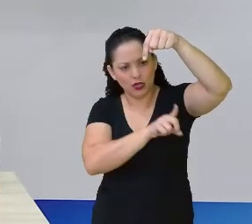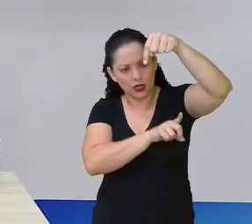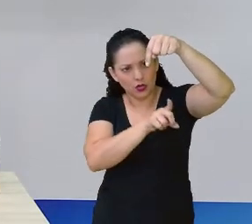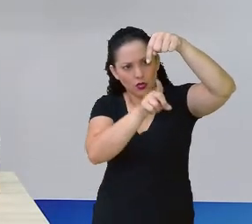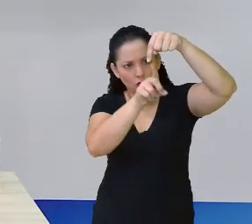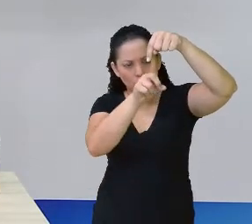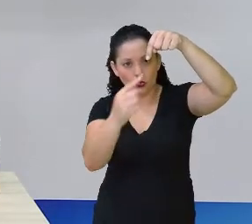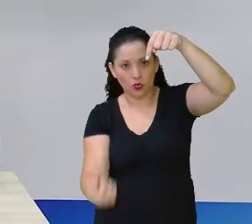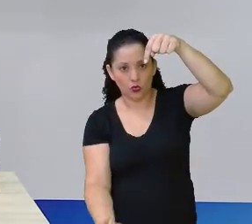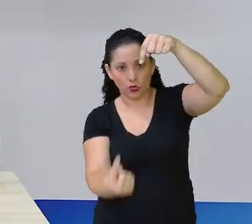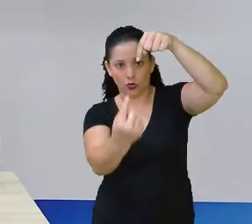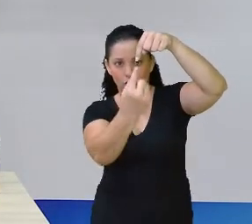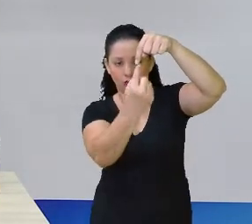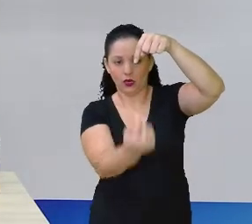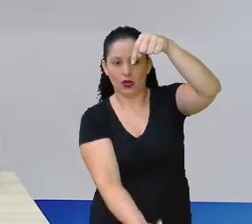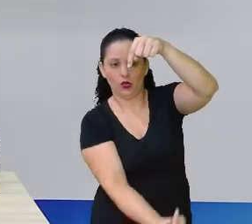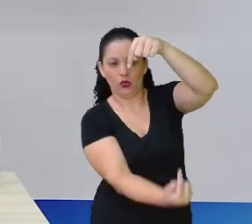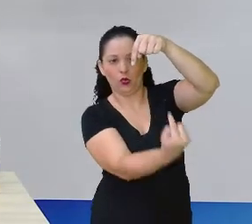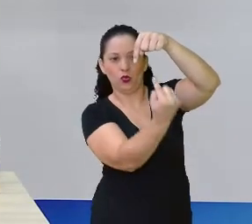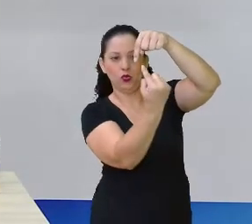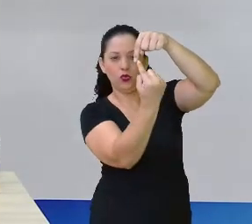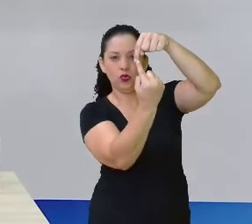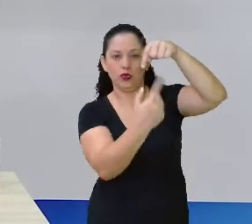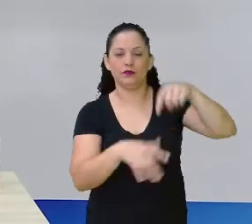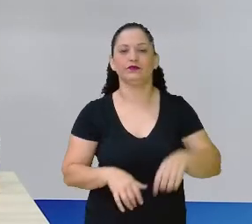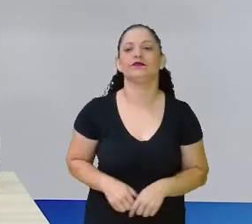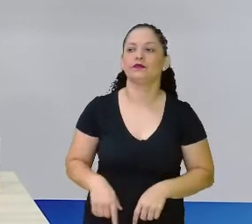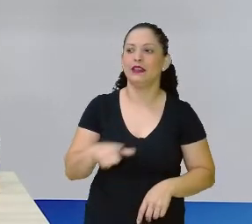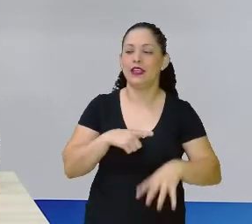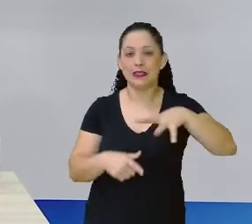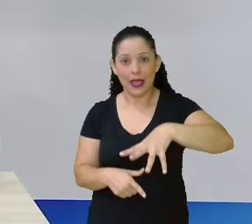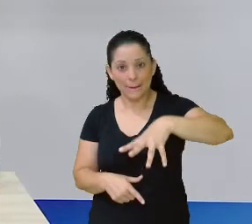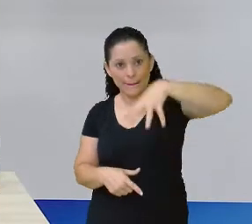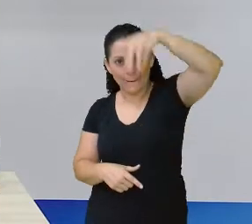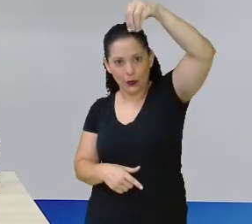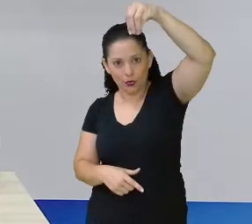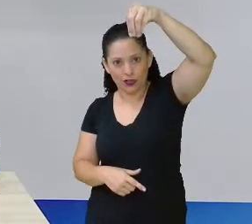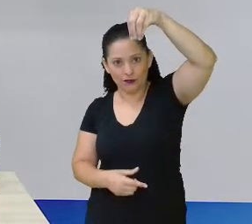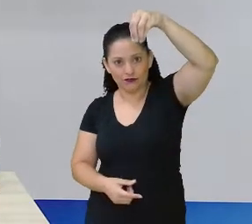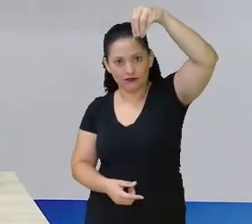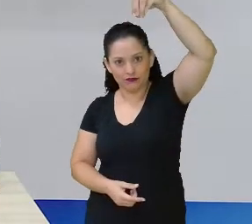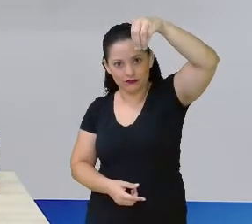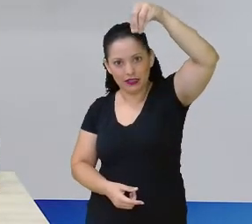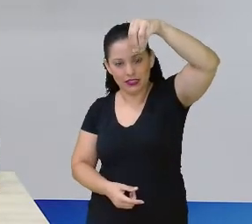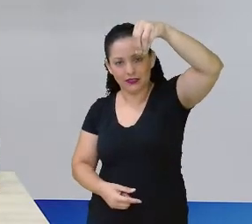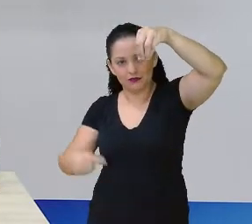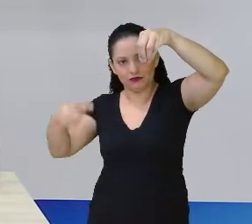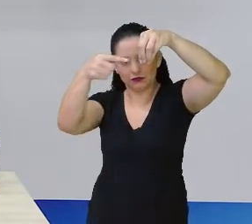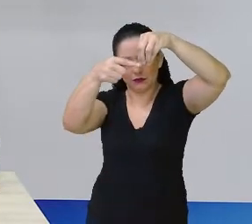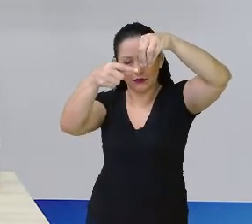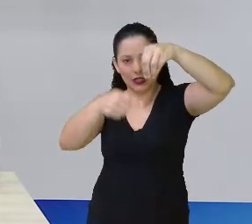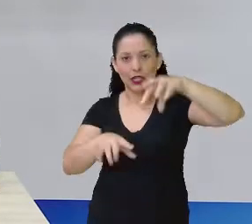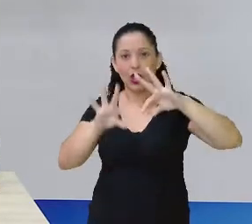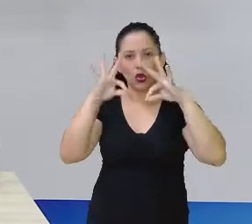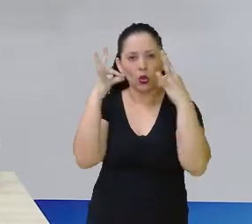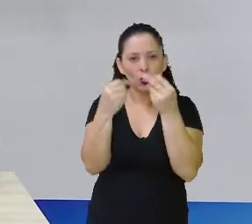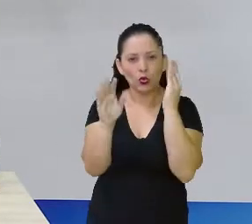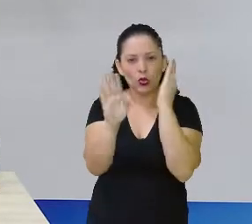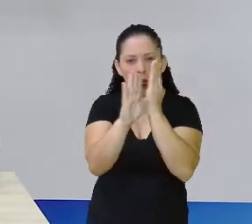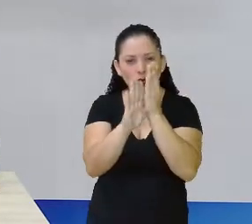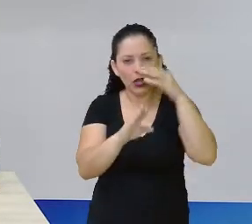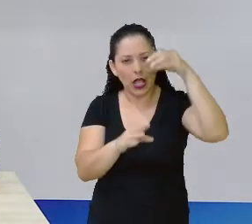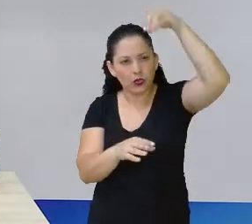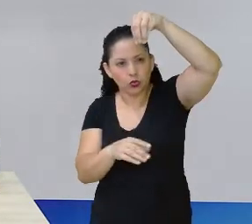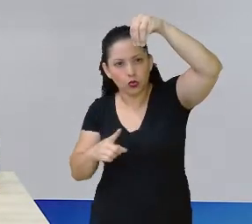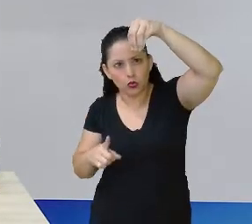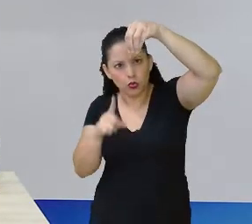tenho um vértice em comum, por isso que ela tem essa ponta aqui, porque todas as arestas se encontram em um